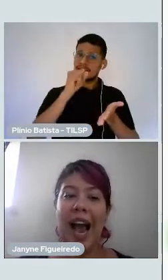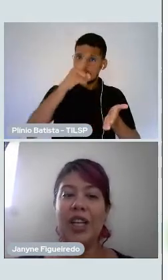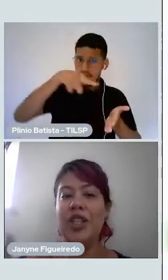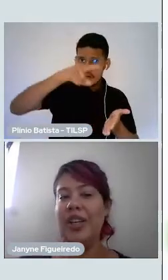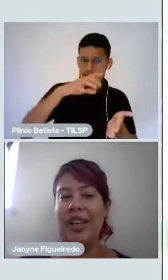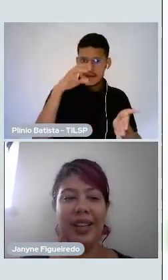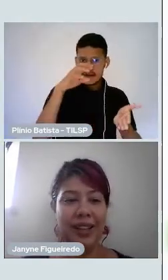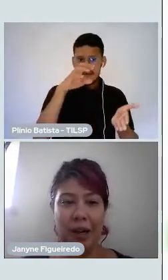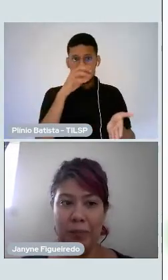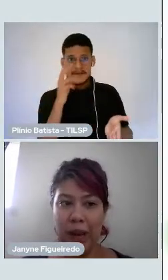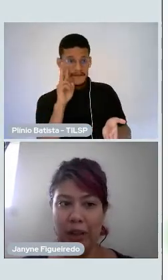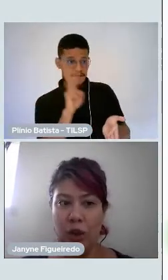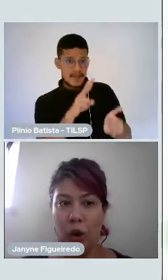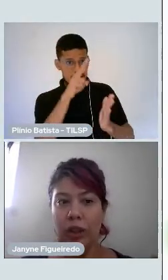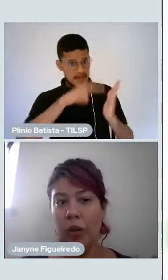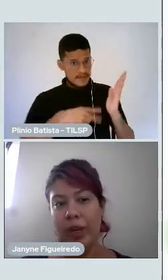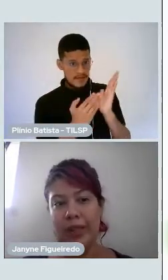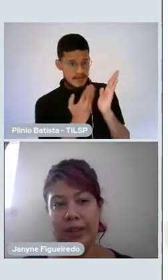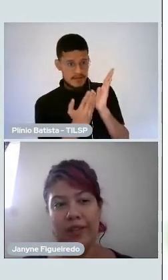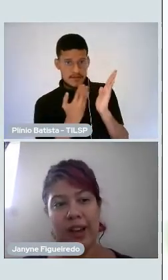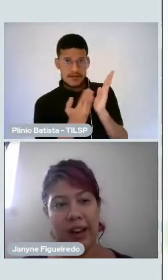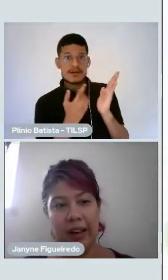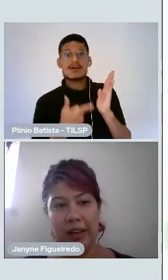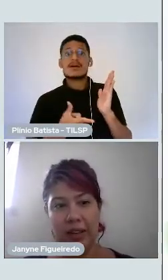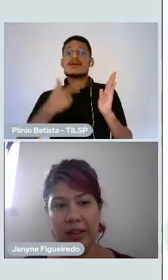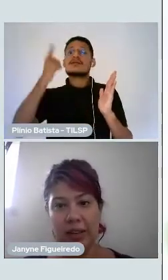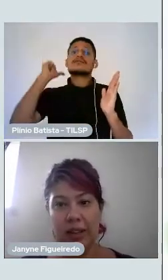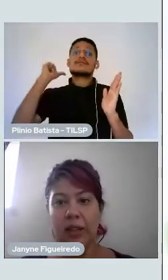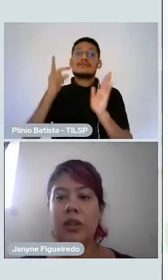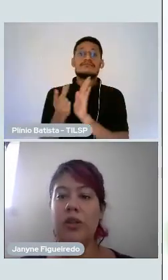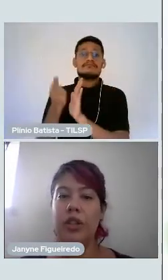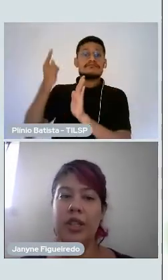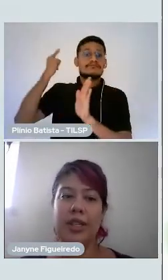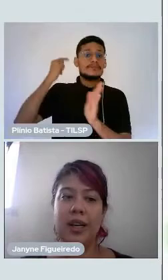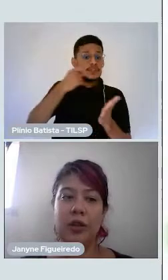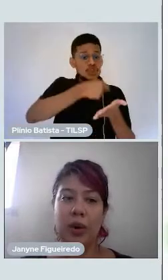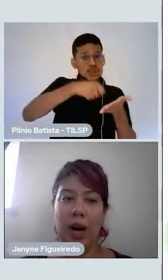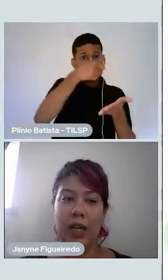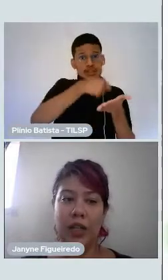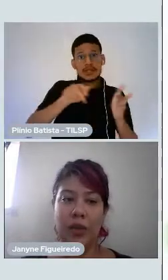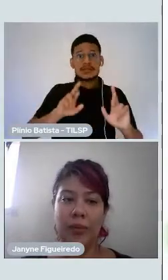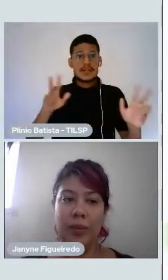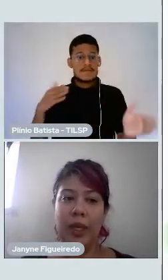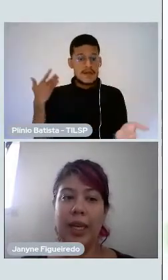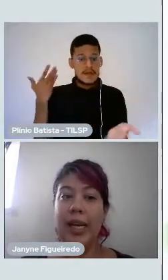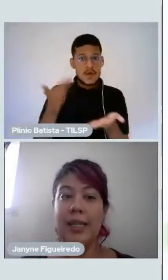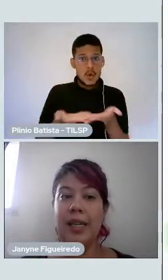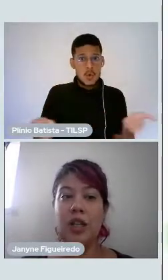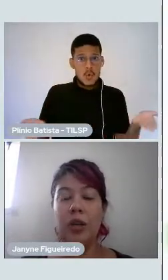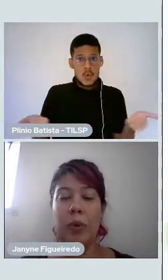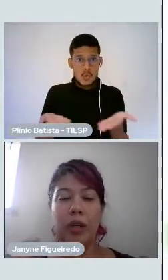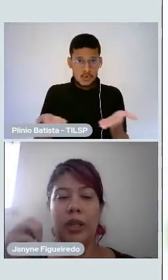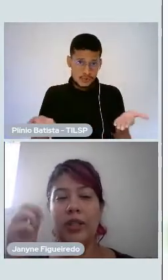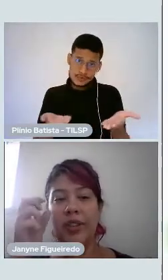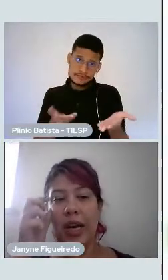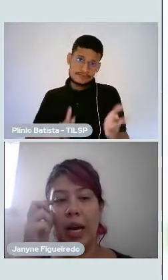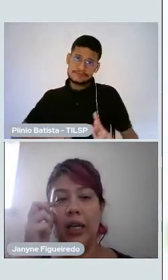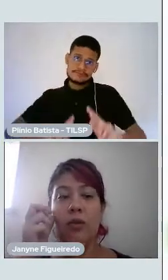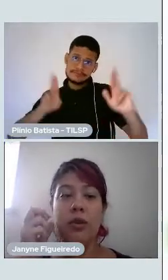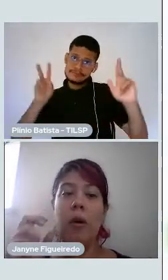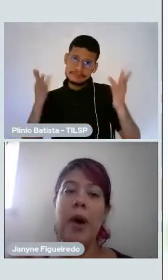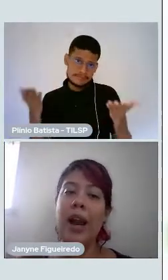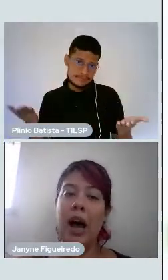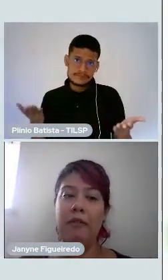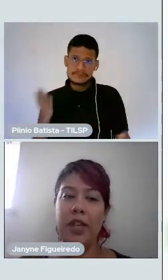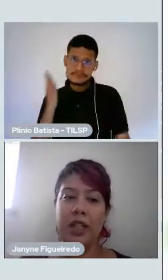antigo, a escrita é totalmente diferente dos dias atuais. E assim a gente pode